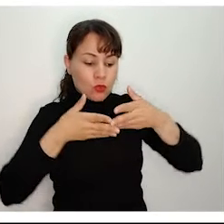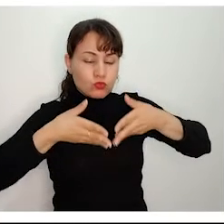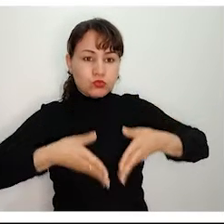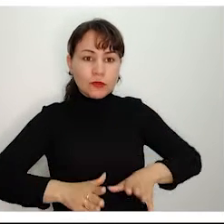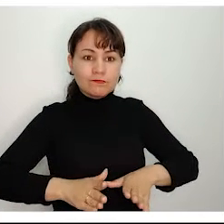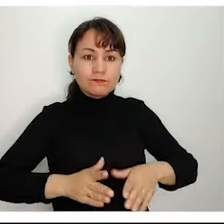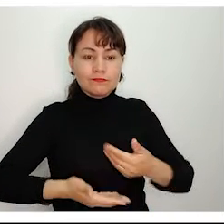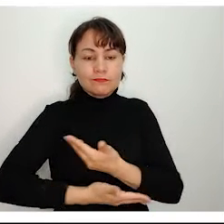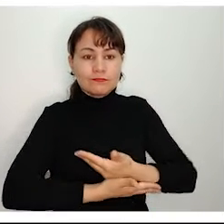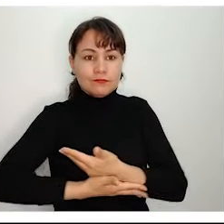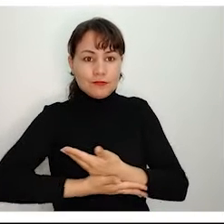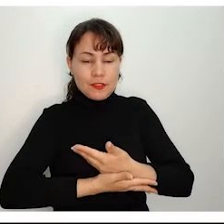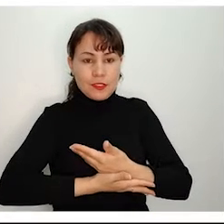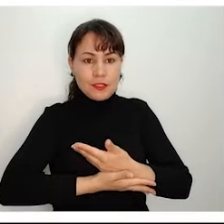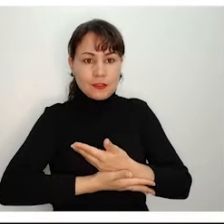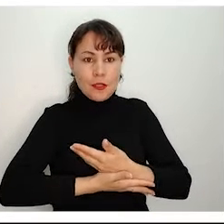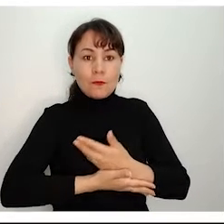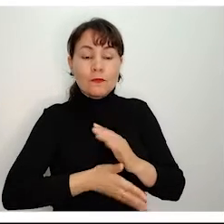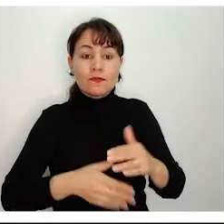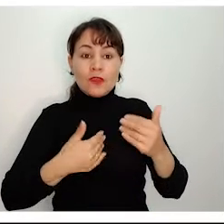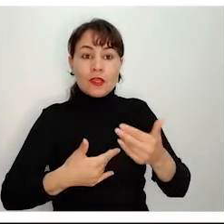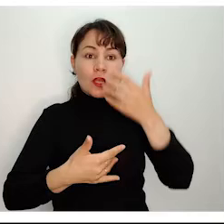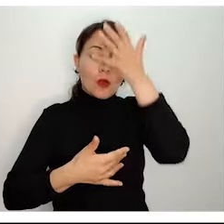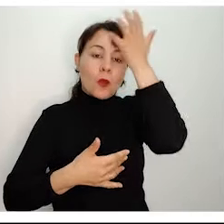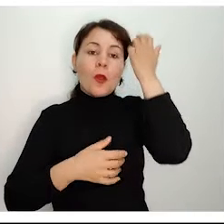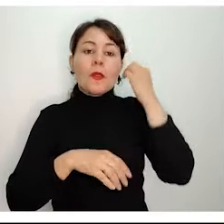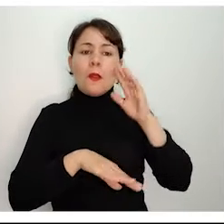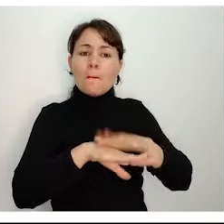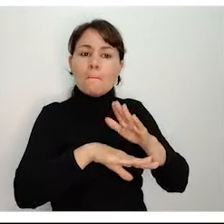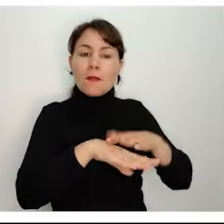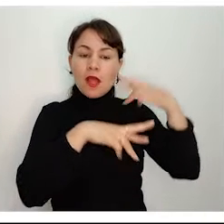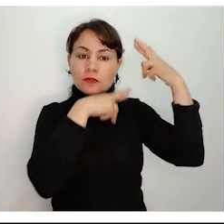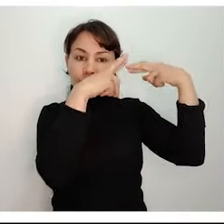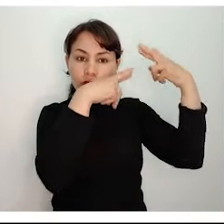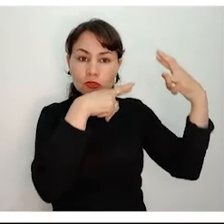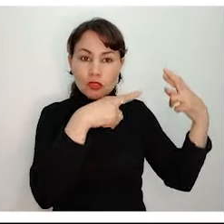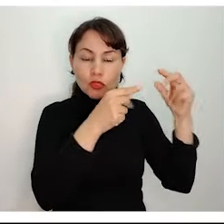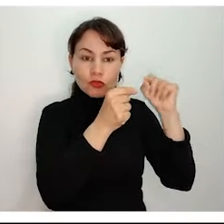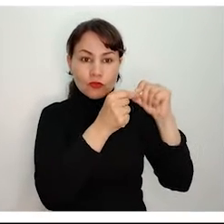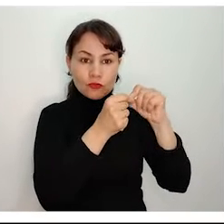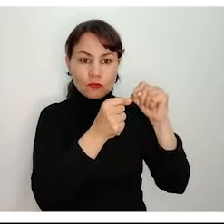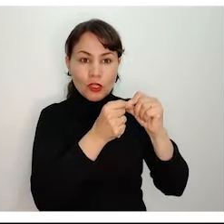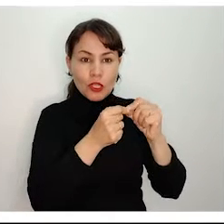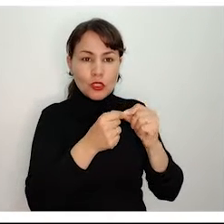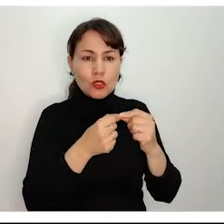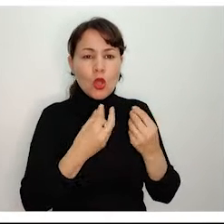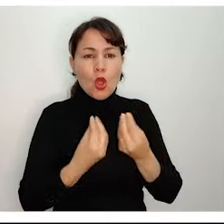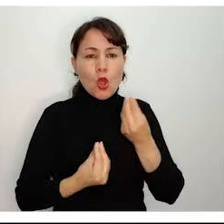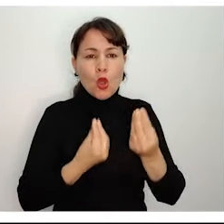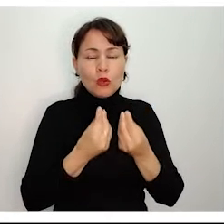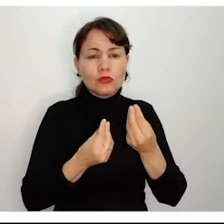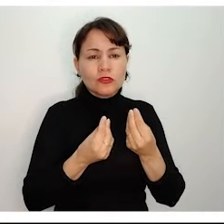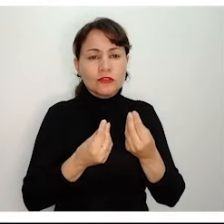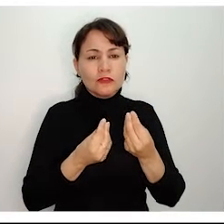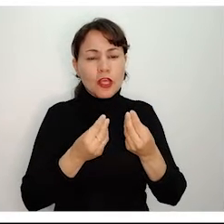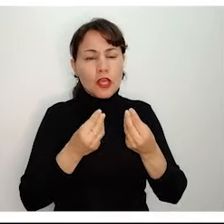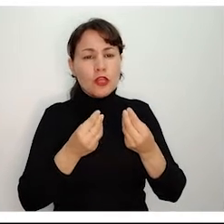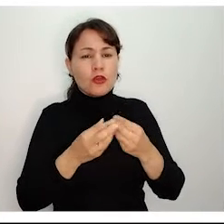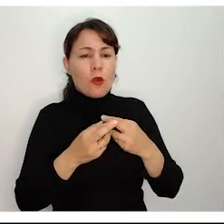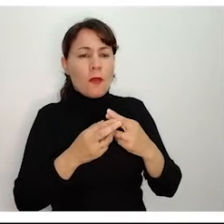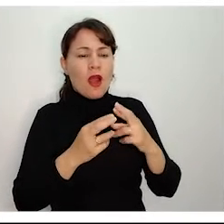nascimento da criança. Então, no encéfalo são formados mais neurônios que o necessário, como se fosse,